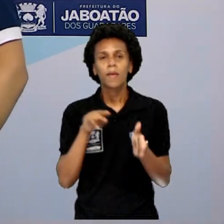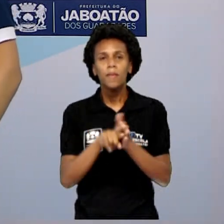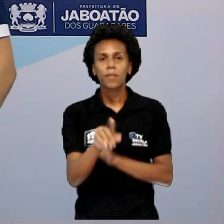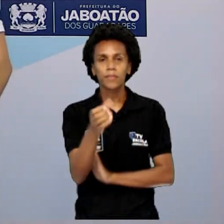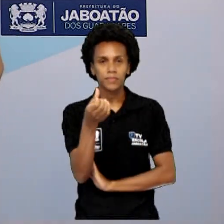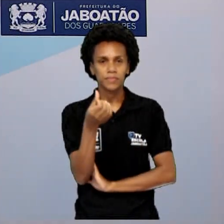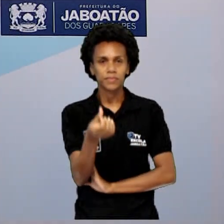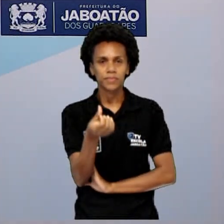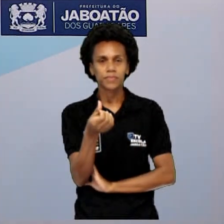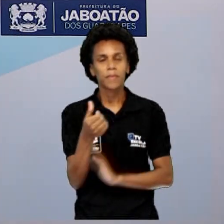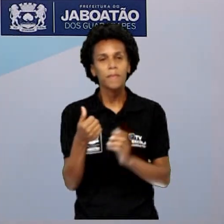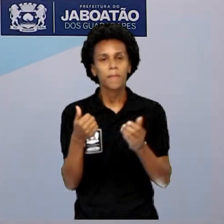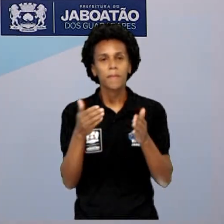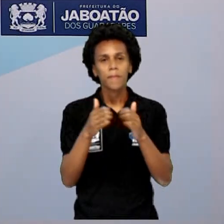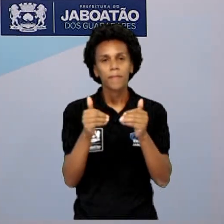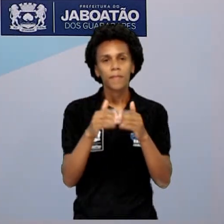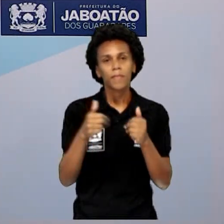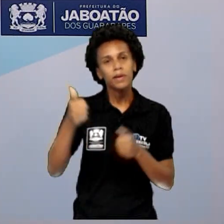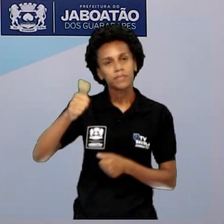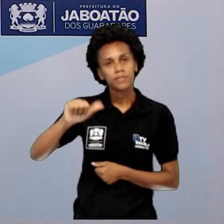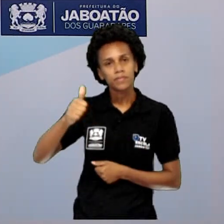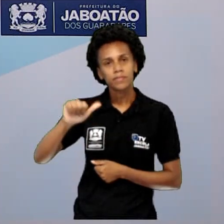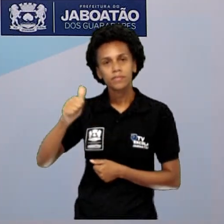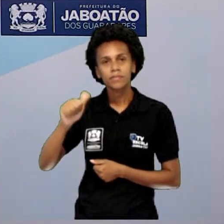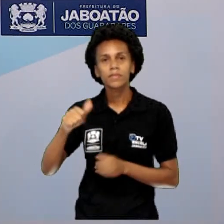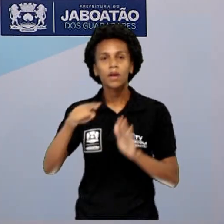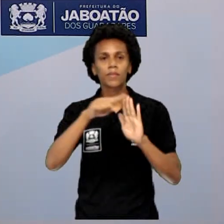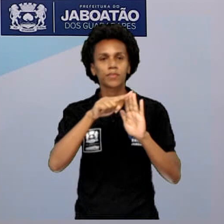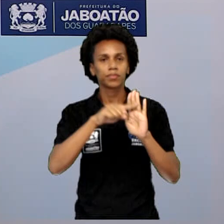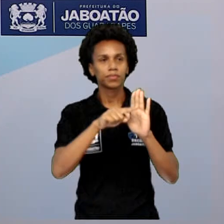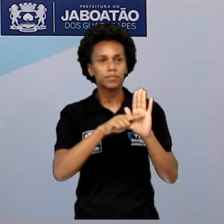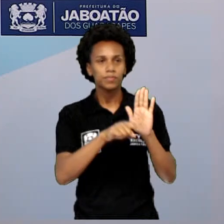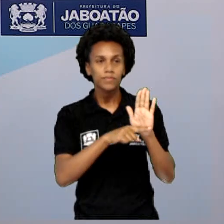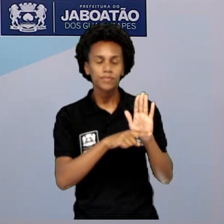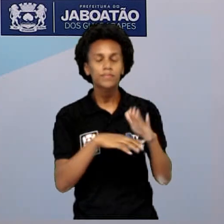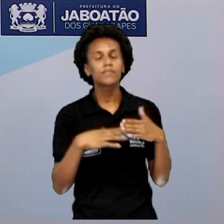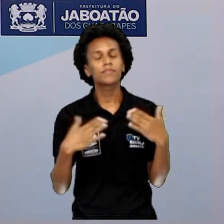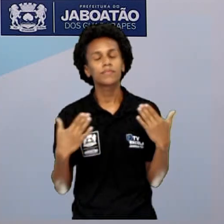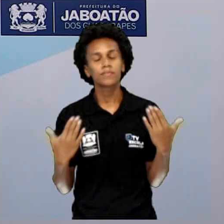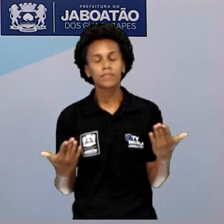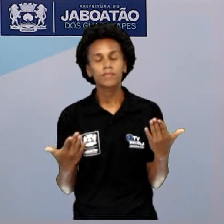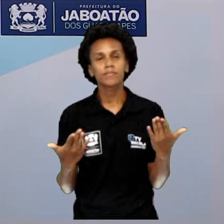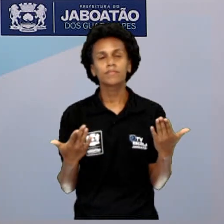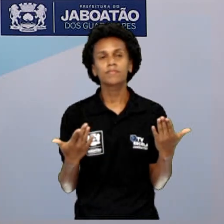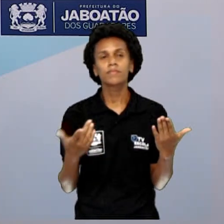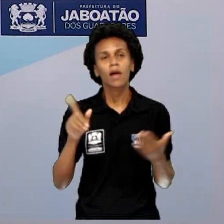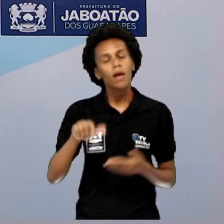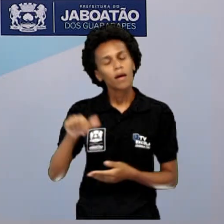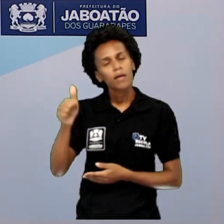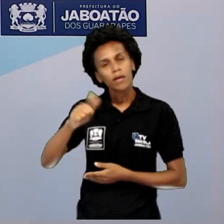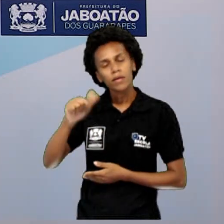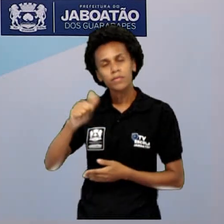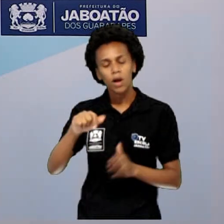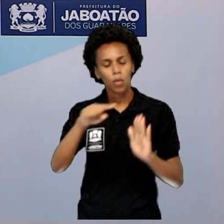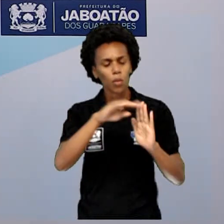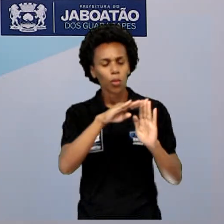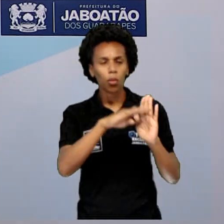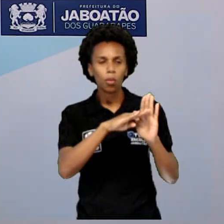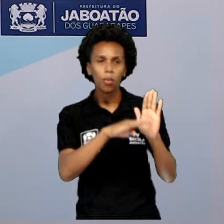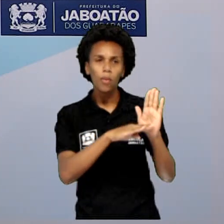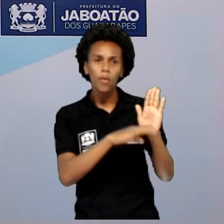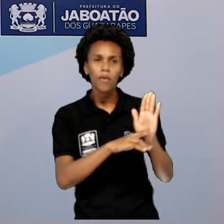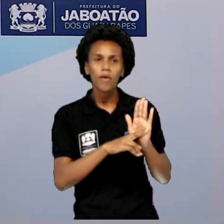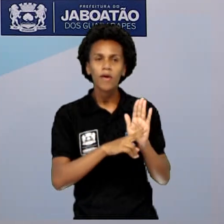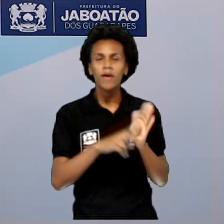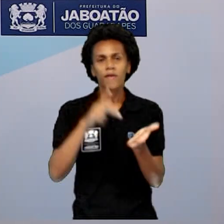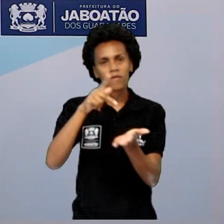uma análise detalhada dos itens, ou seja, é aquela boa e velha questão de avaliação de cada um dos itens para ver o que é verdadeiro, o que não